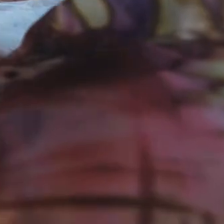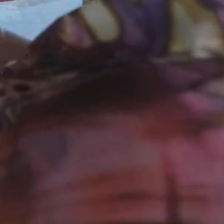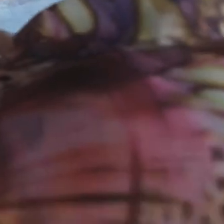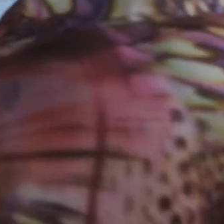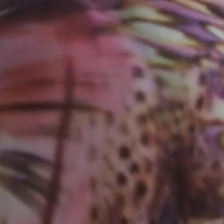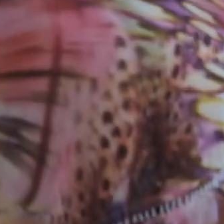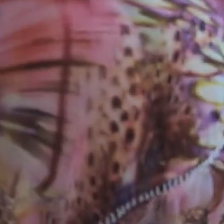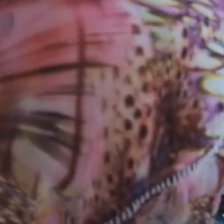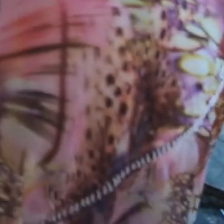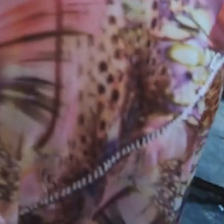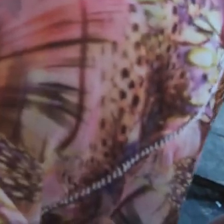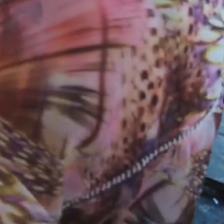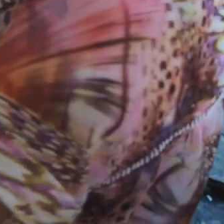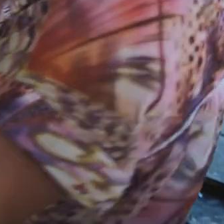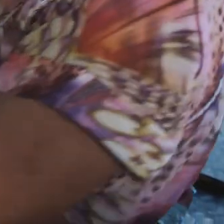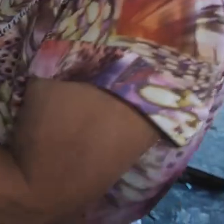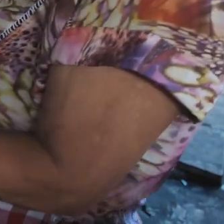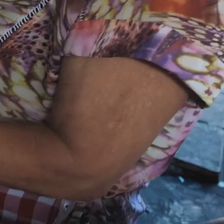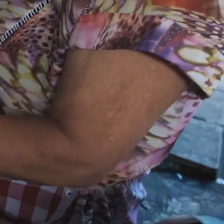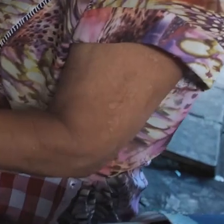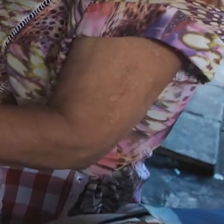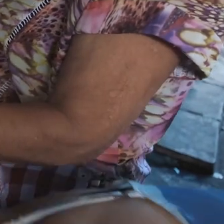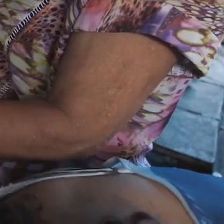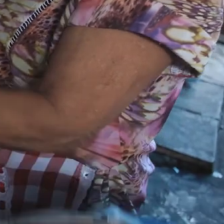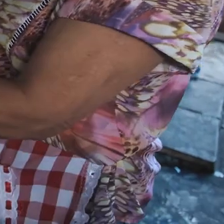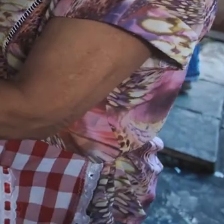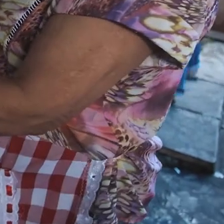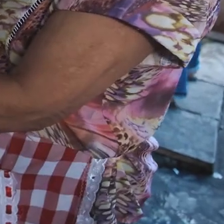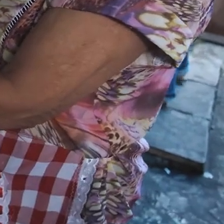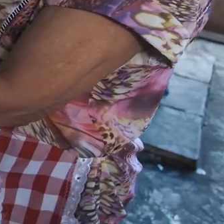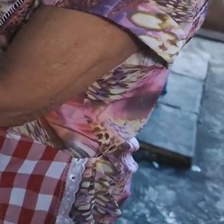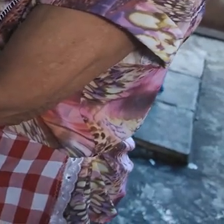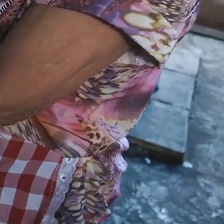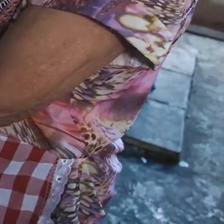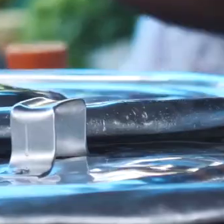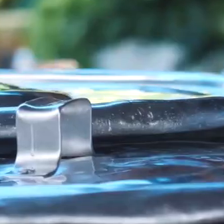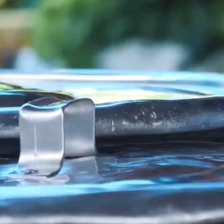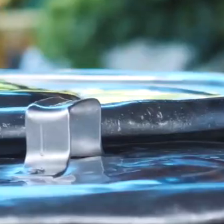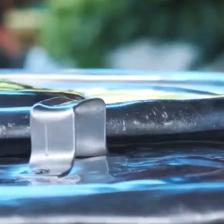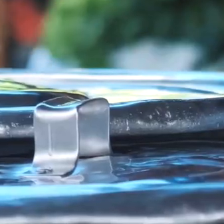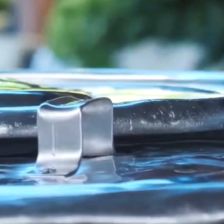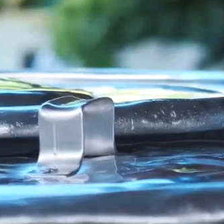conservante, é natural. Tem que guardar o que. Fico doido para comer mais tempo na semana. Bota na geladeira. Fica economizando. Eu quero quatro